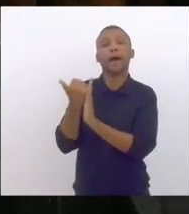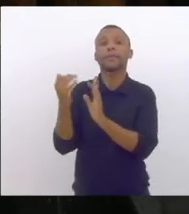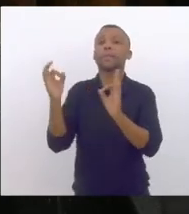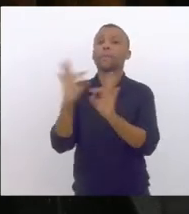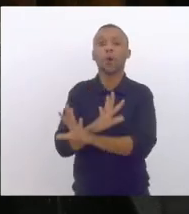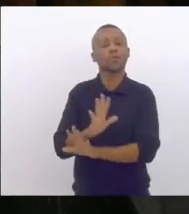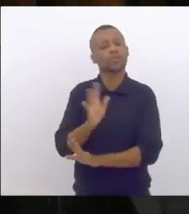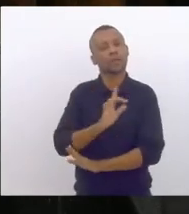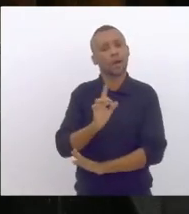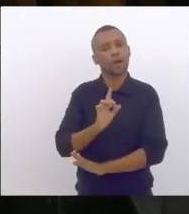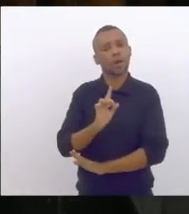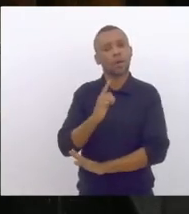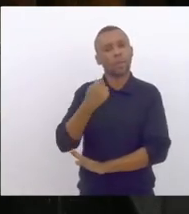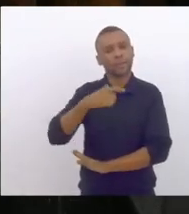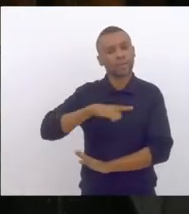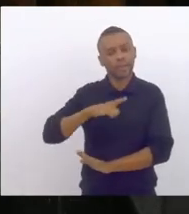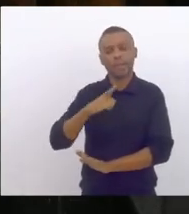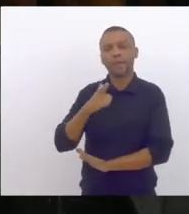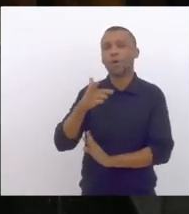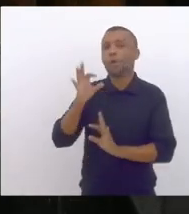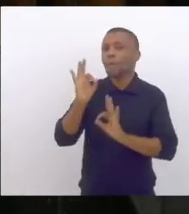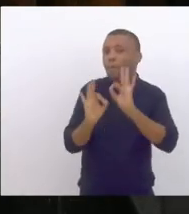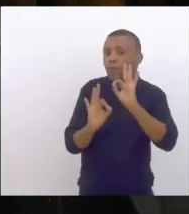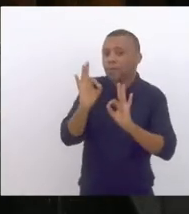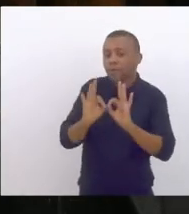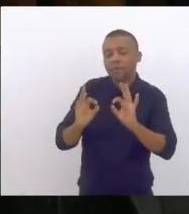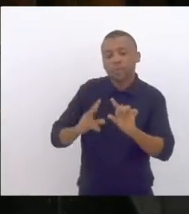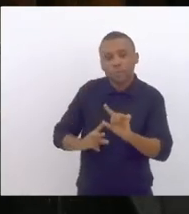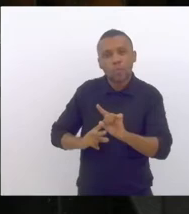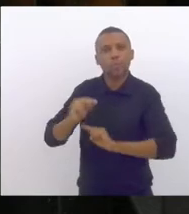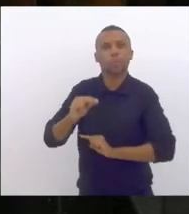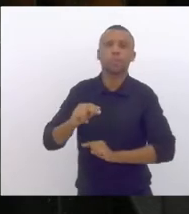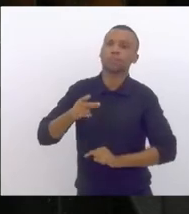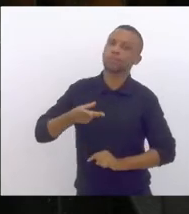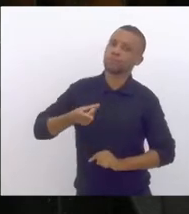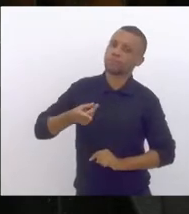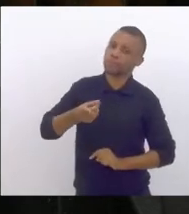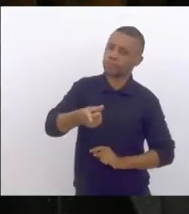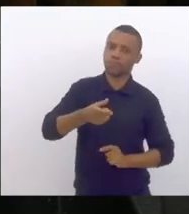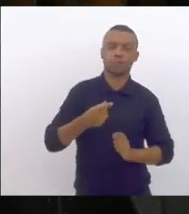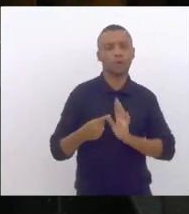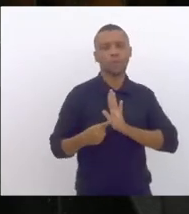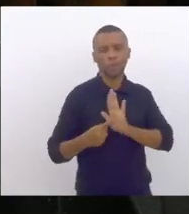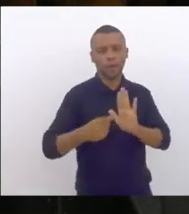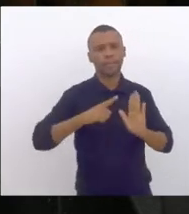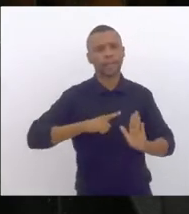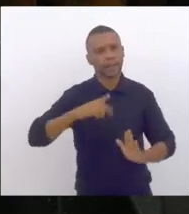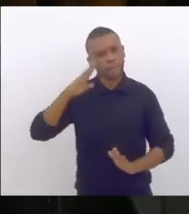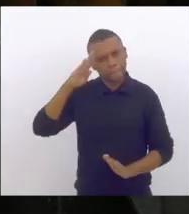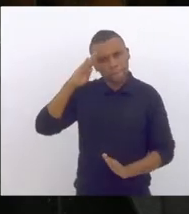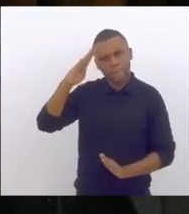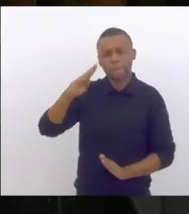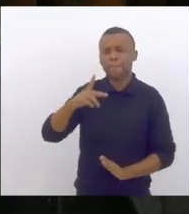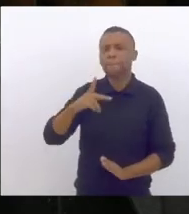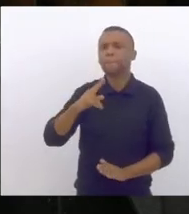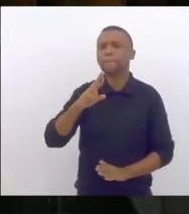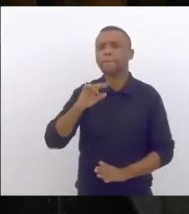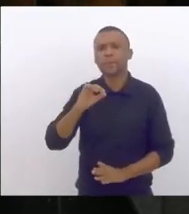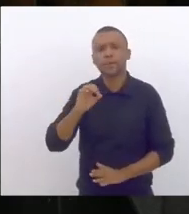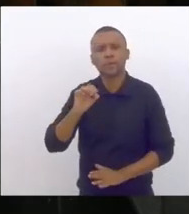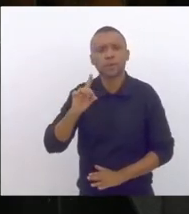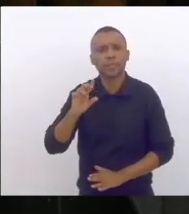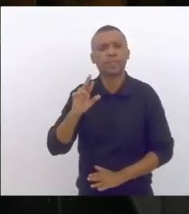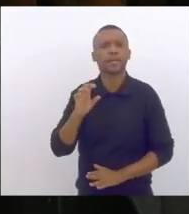tem que ser uma conquista permanente que mostra que tem priorização as nossas crianças não podem